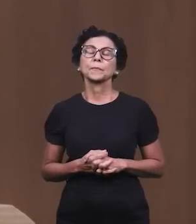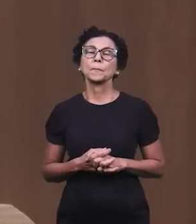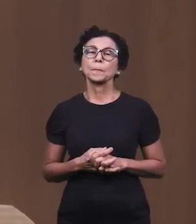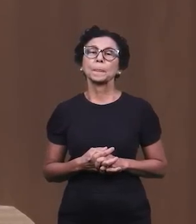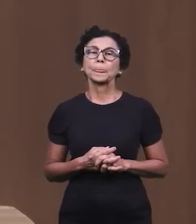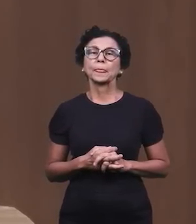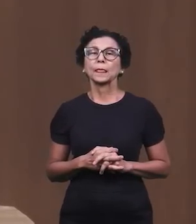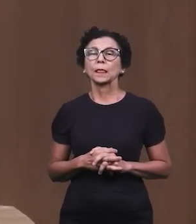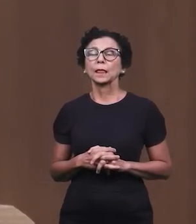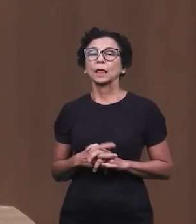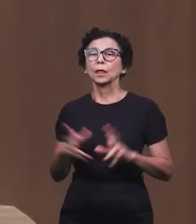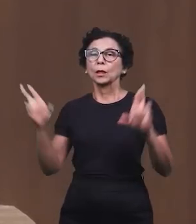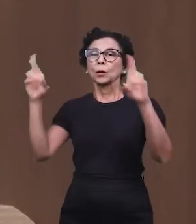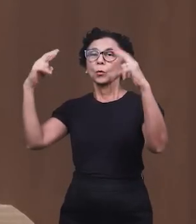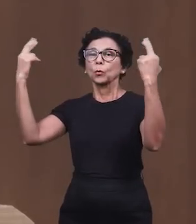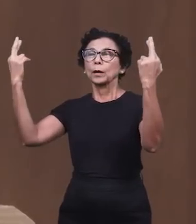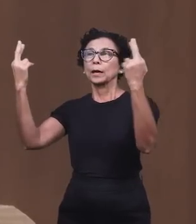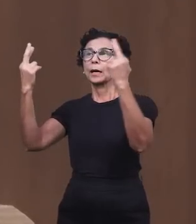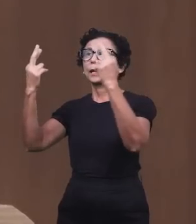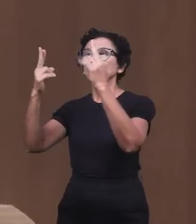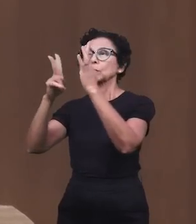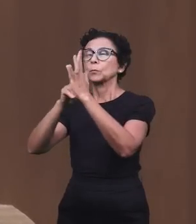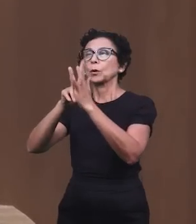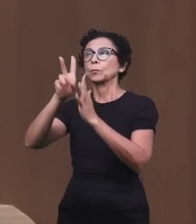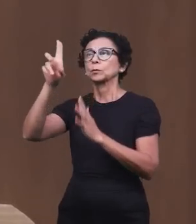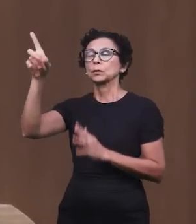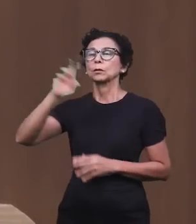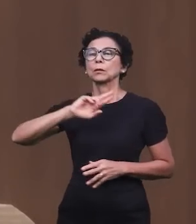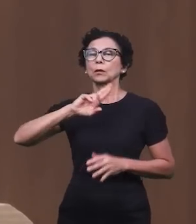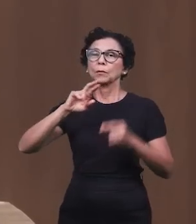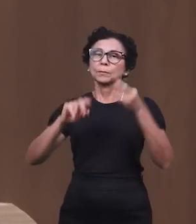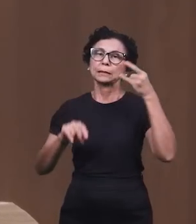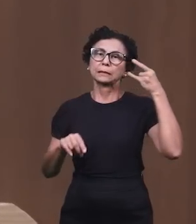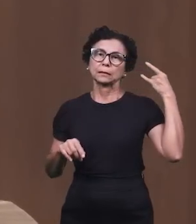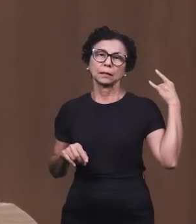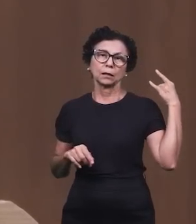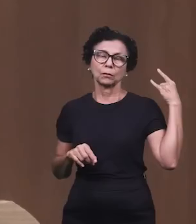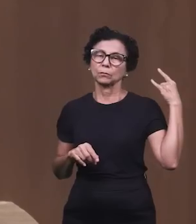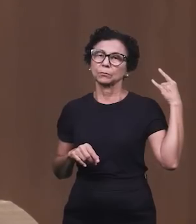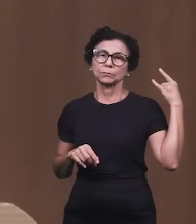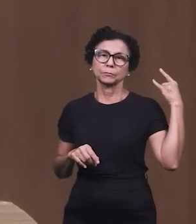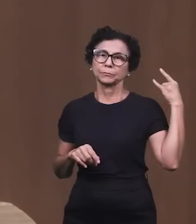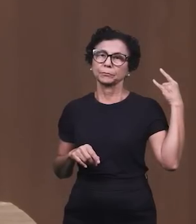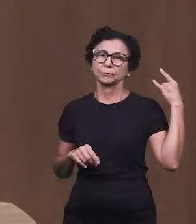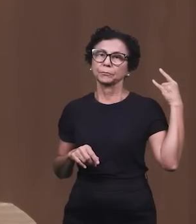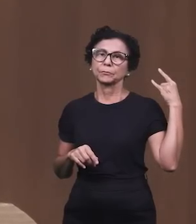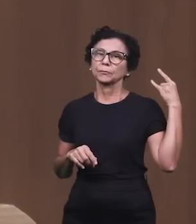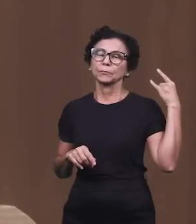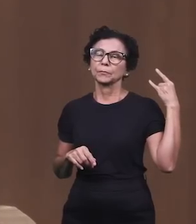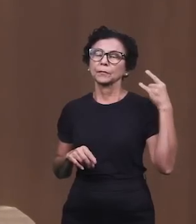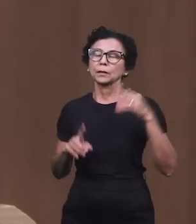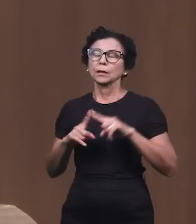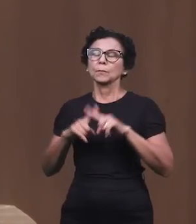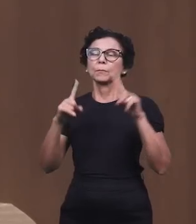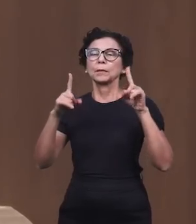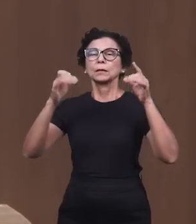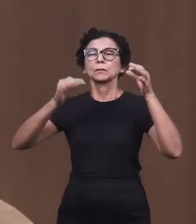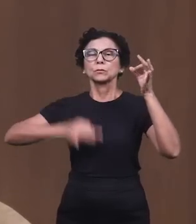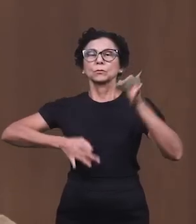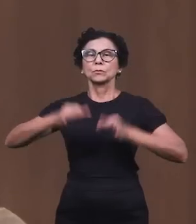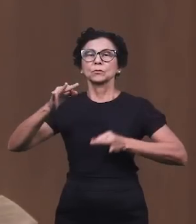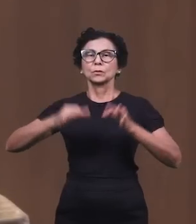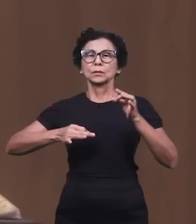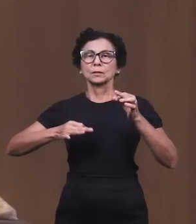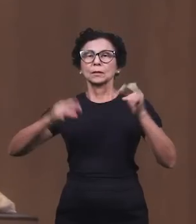bebida, mas justiça e paz e alegria no Espírito Santo. Então veja uma coisa,